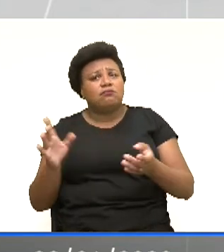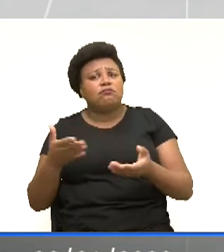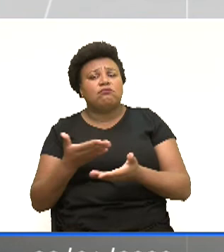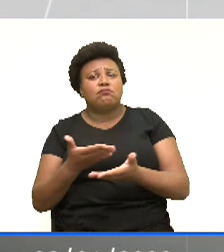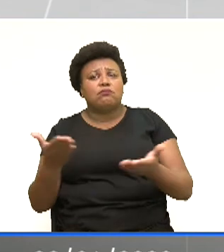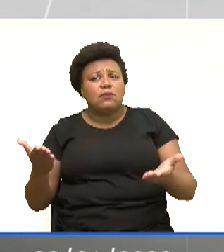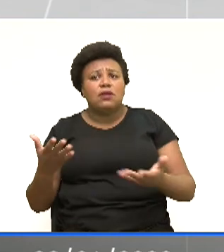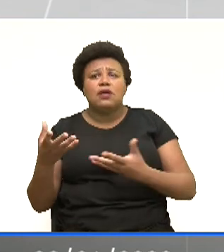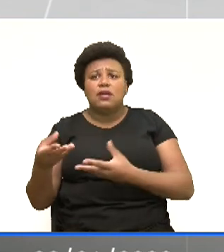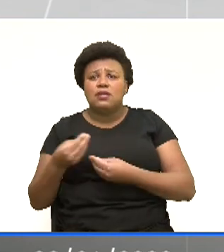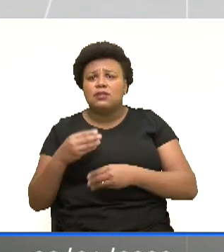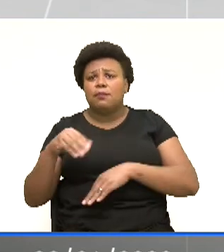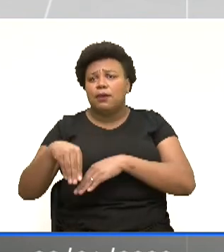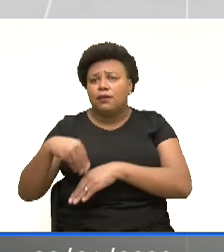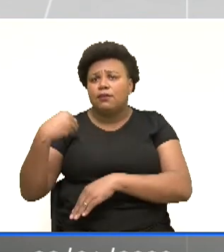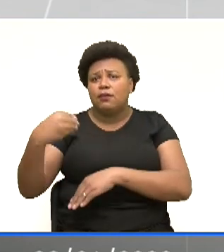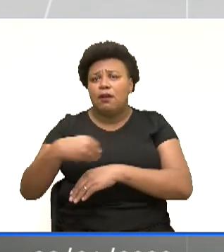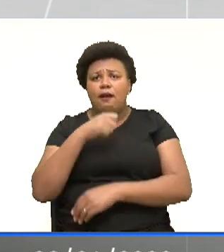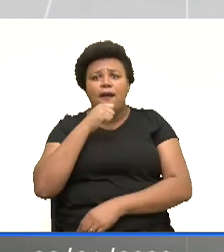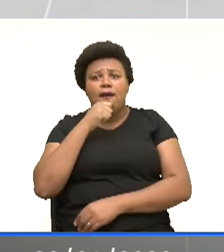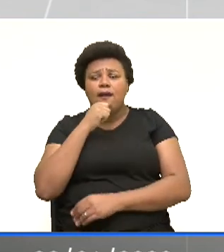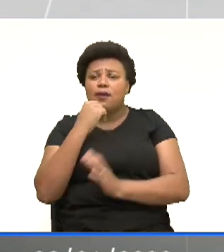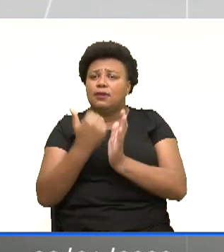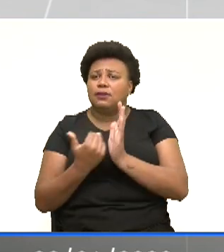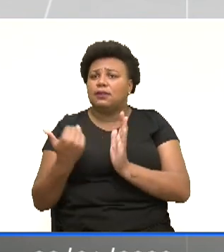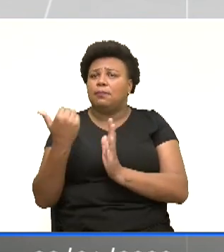para receber maiores, ainda mais